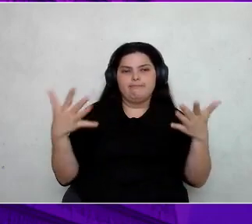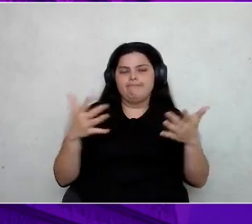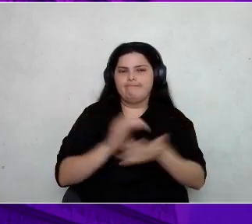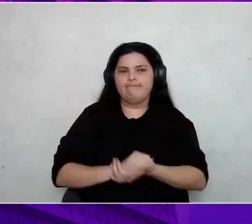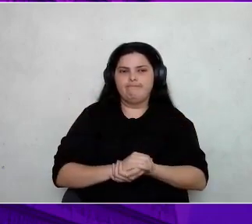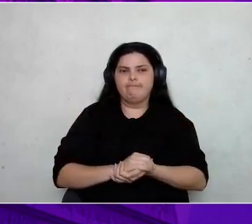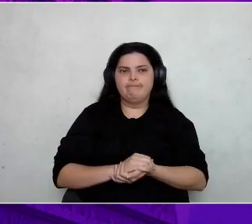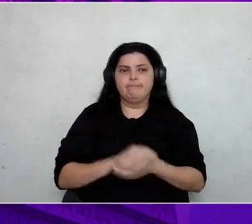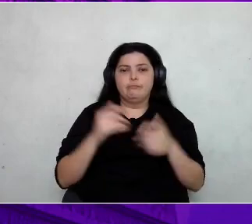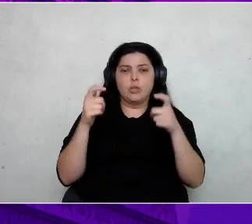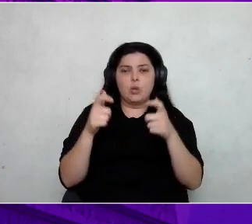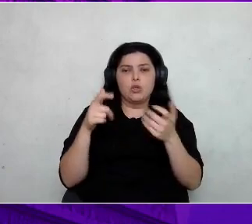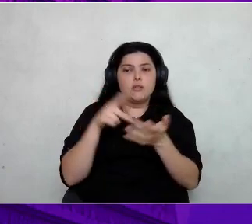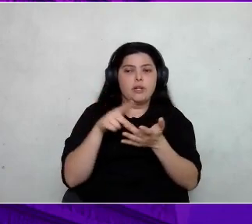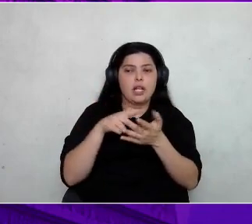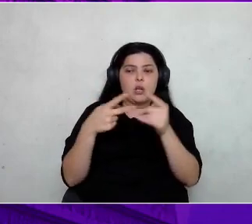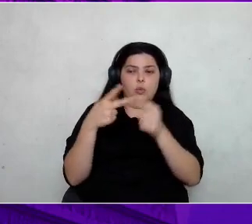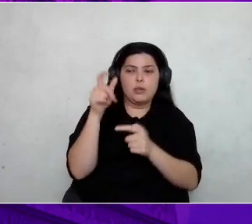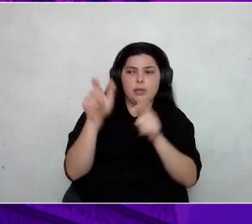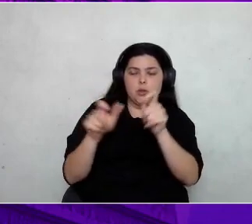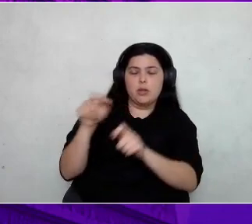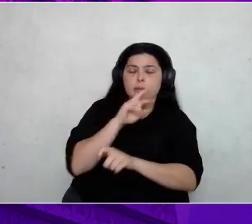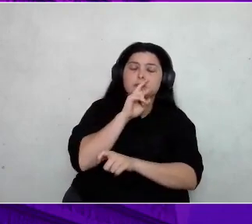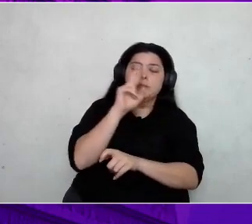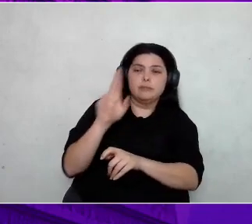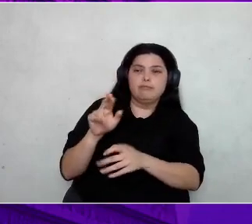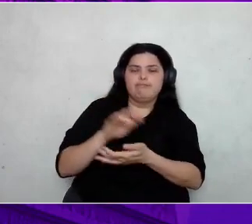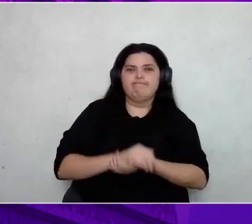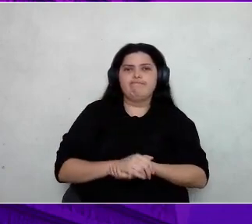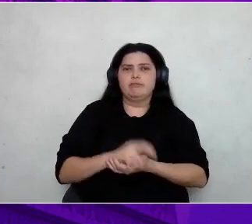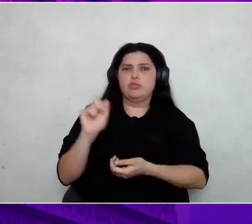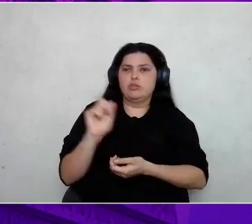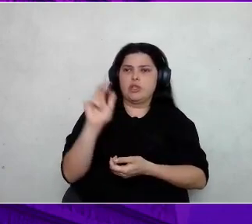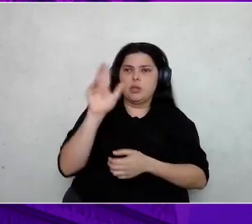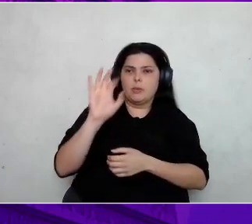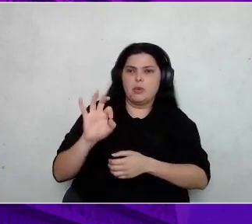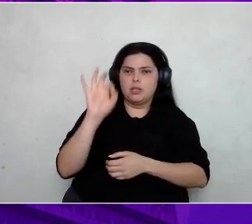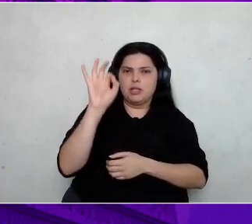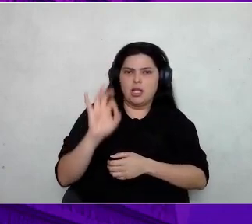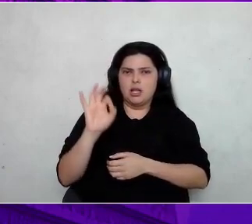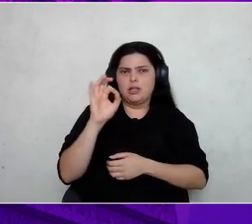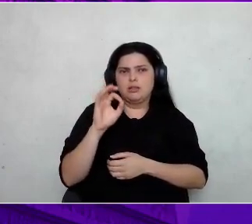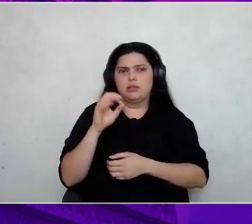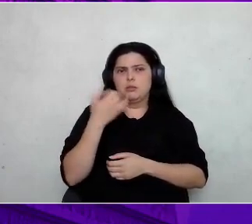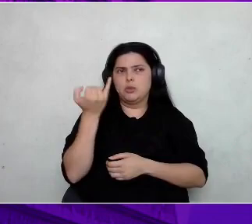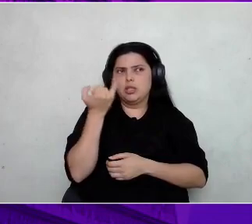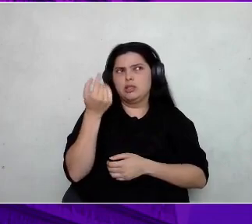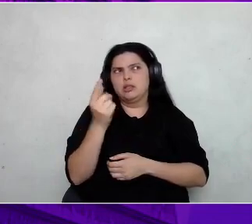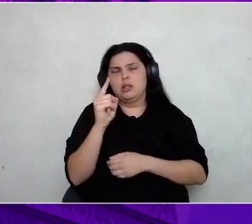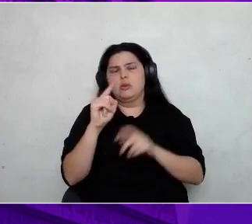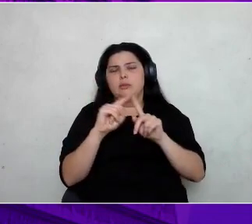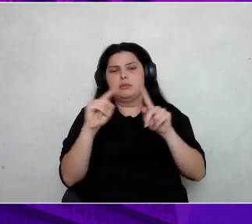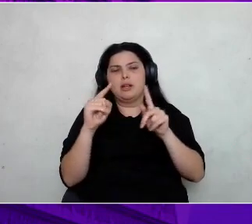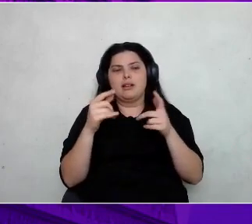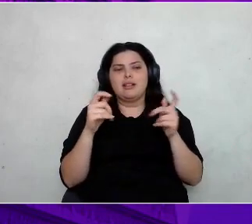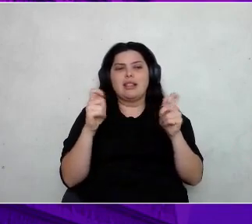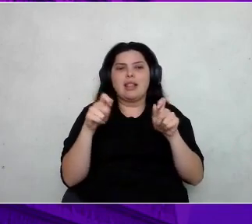fato, tem 2 pessoas que responderam. O valor percentual talvez não significa muita coisa, mas ainda é uma